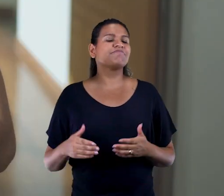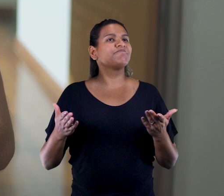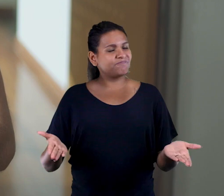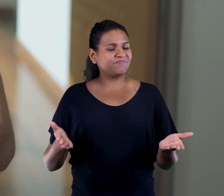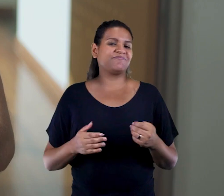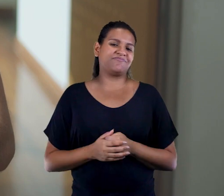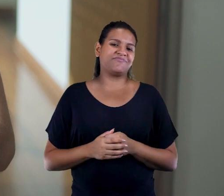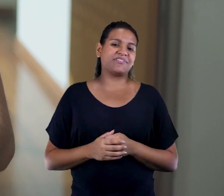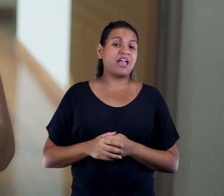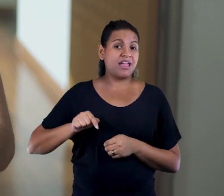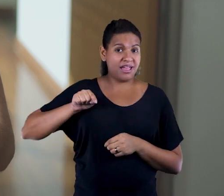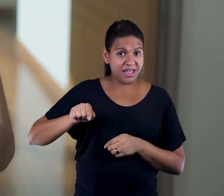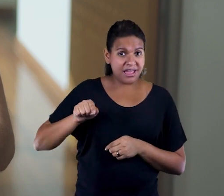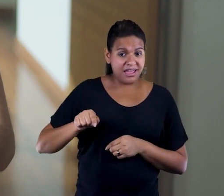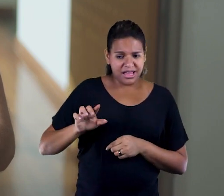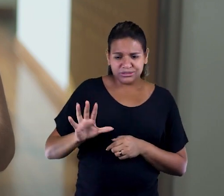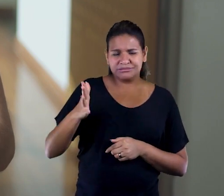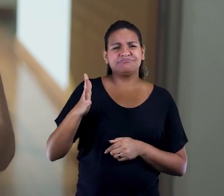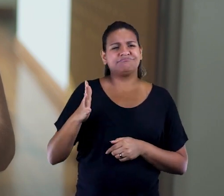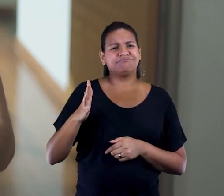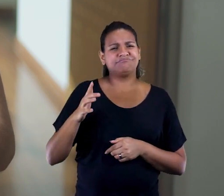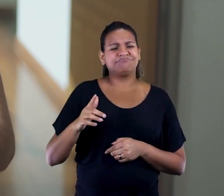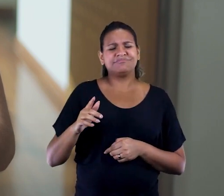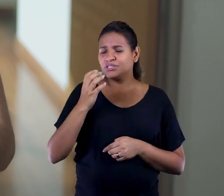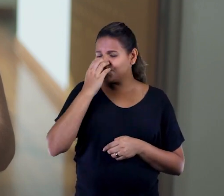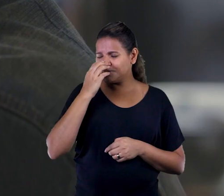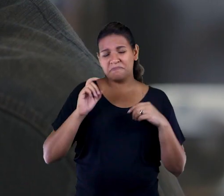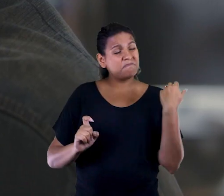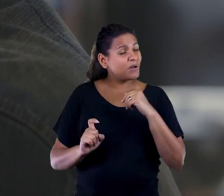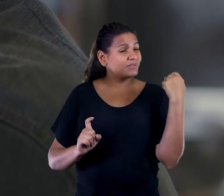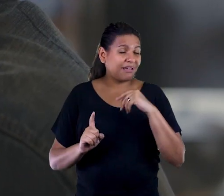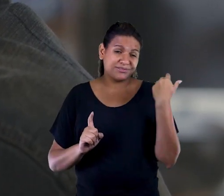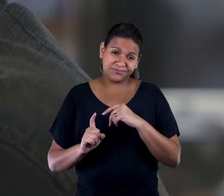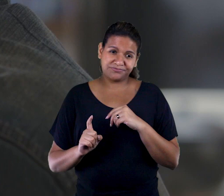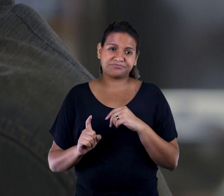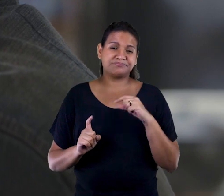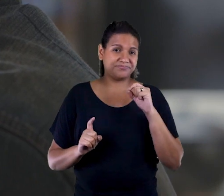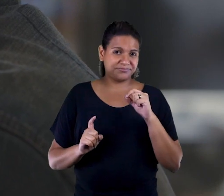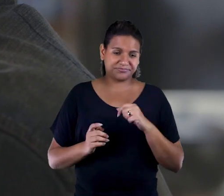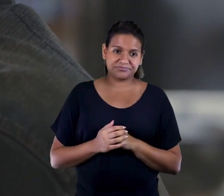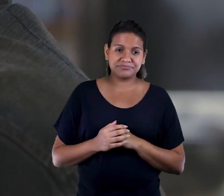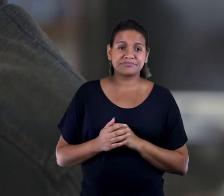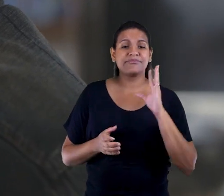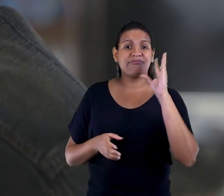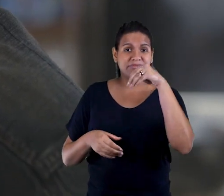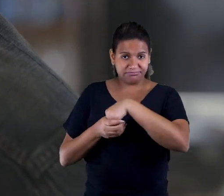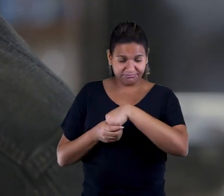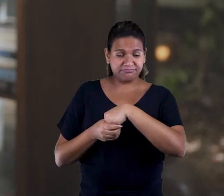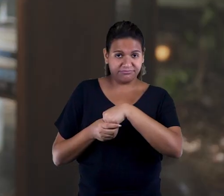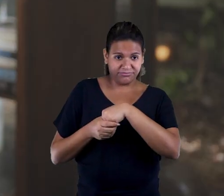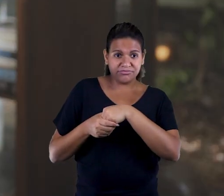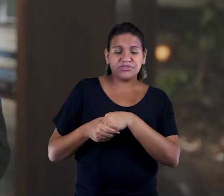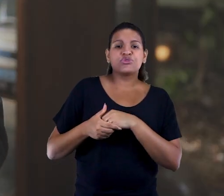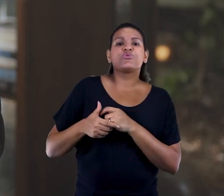Sansão, mais uma vez, um terrível caso de maus tratos. Era um cachorro que ficava dentro de uma